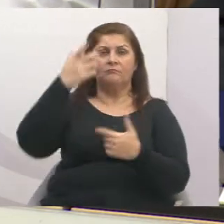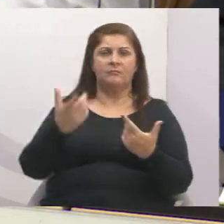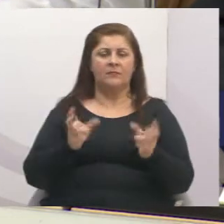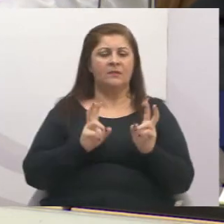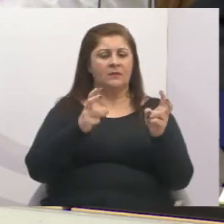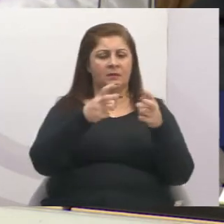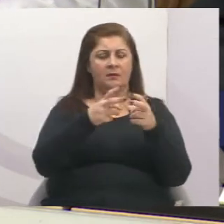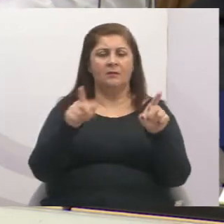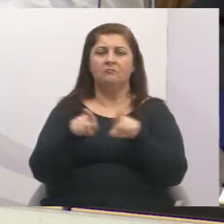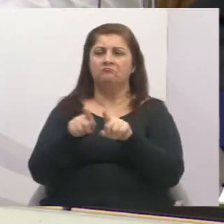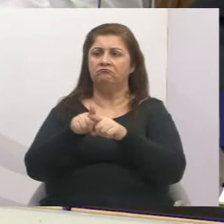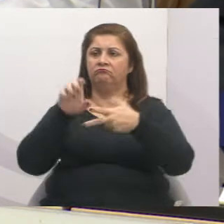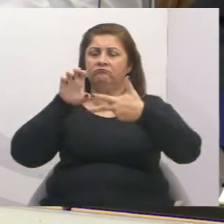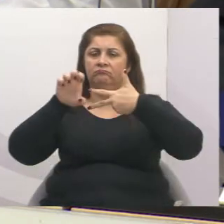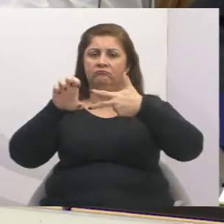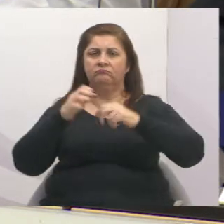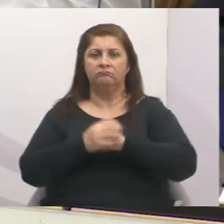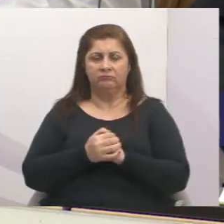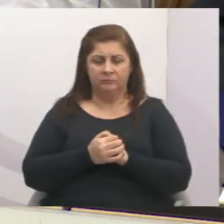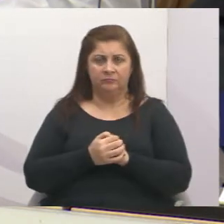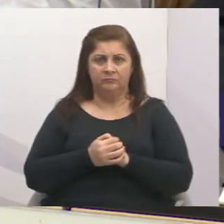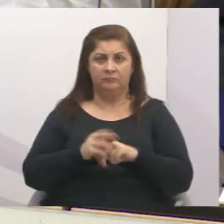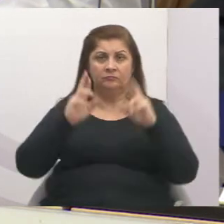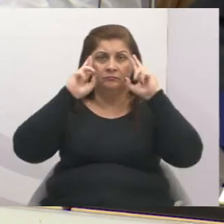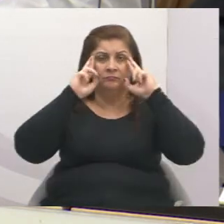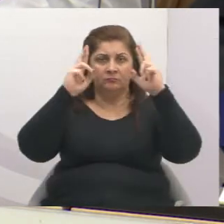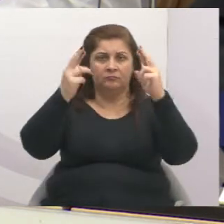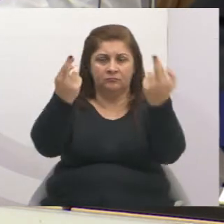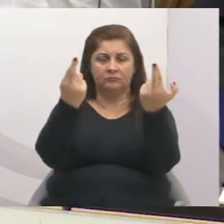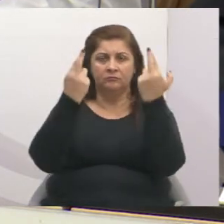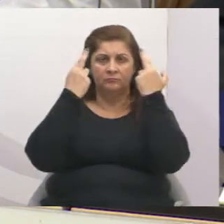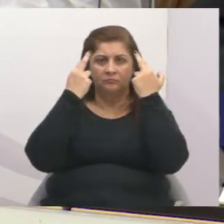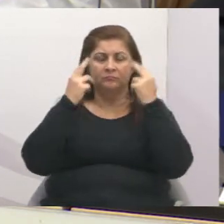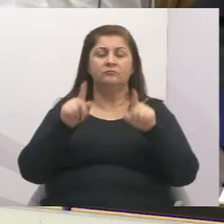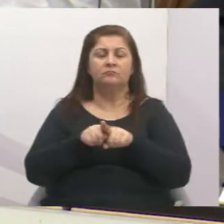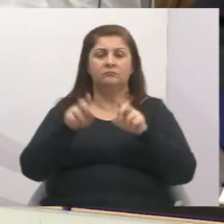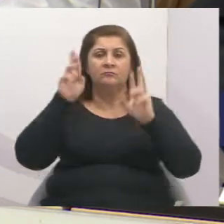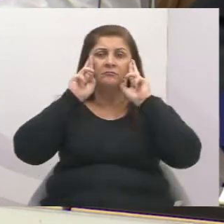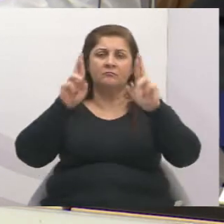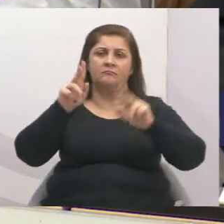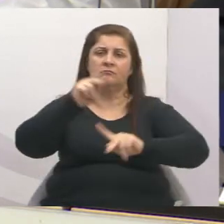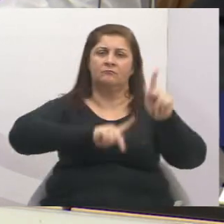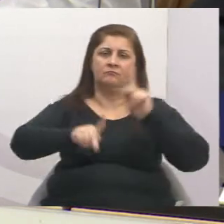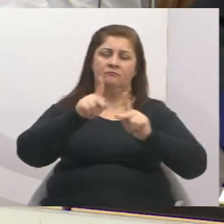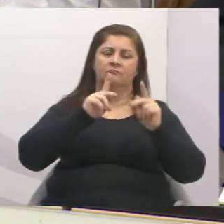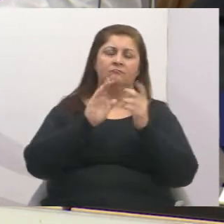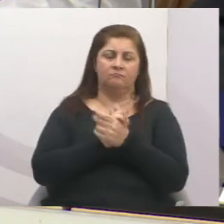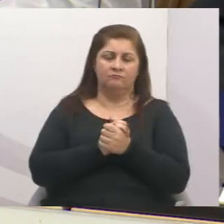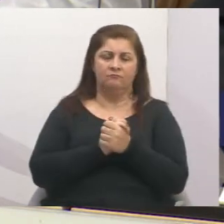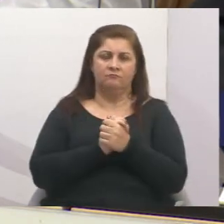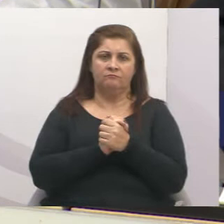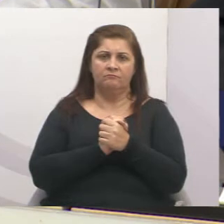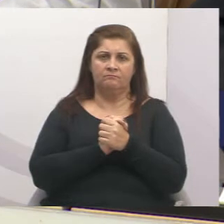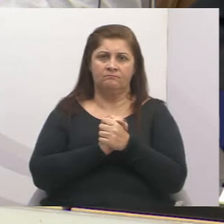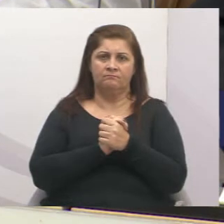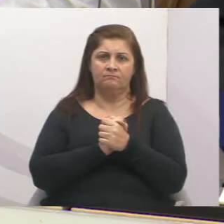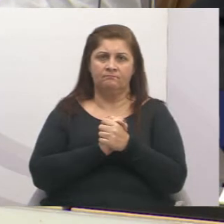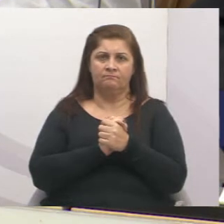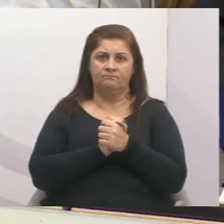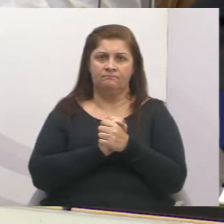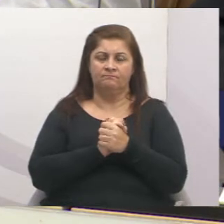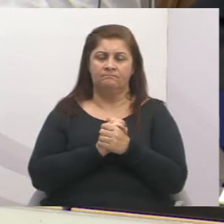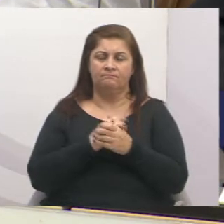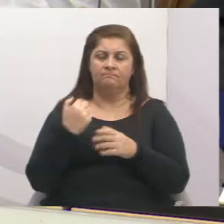Câmara como do Executivo, no respeito que a gente tem pela população, pelos trabalhadores, e a gente